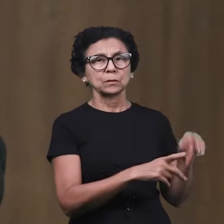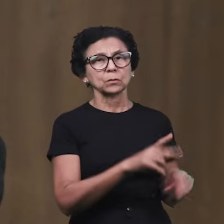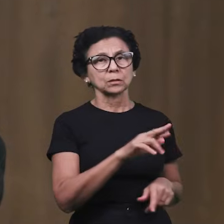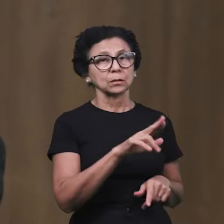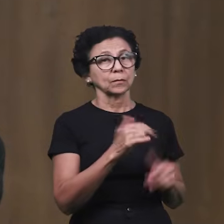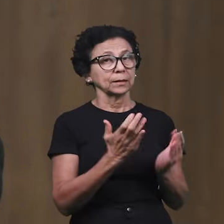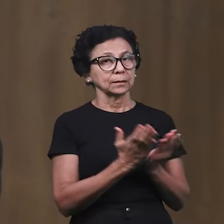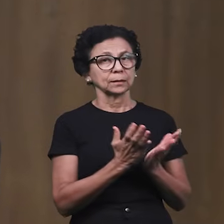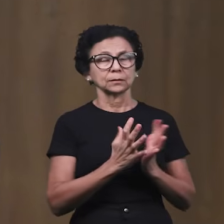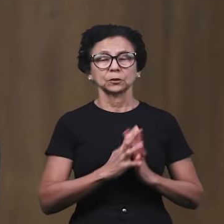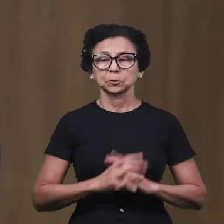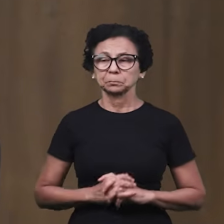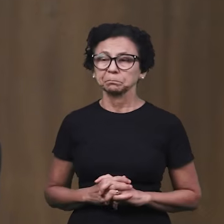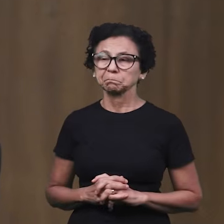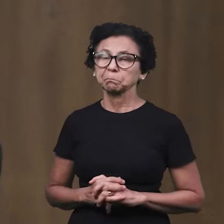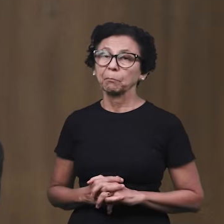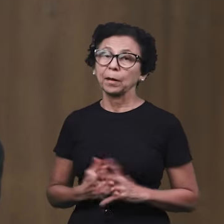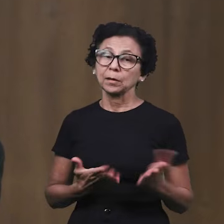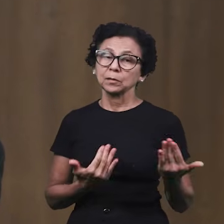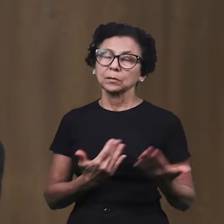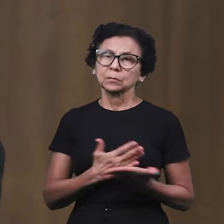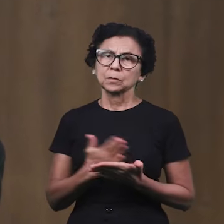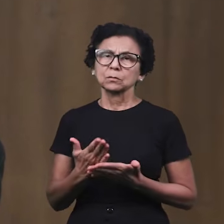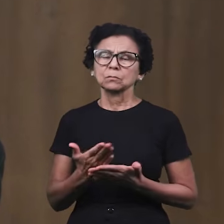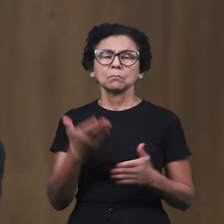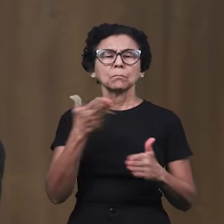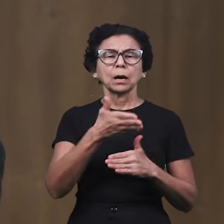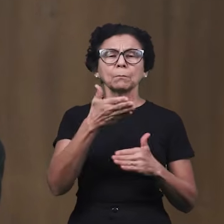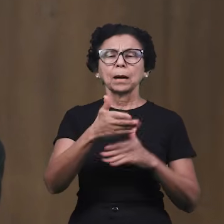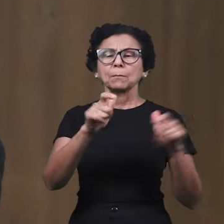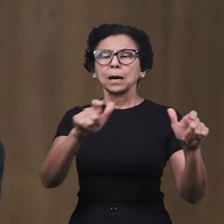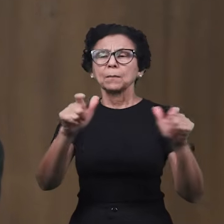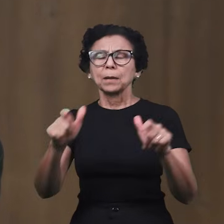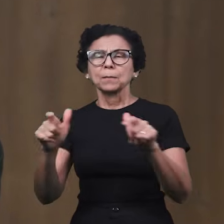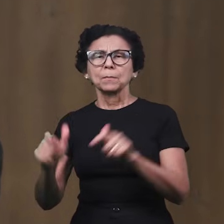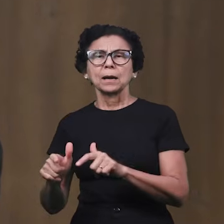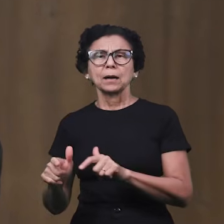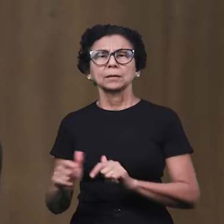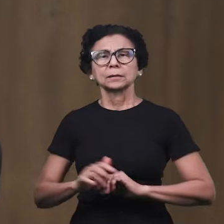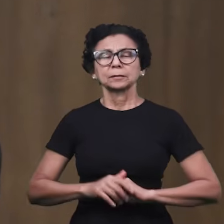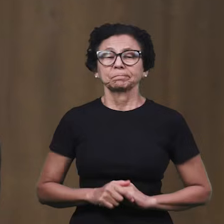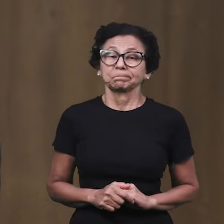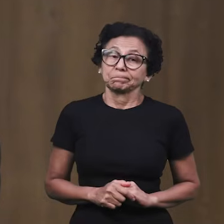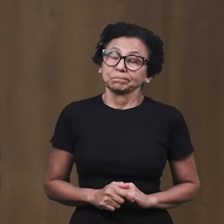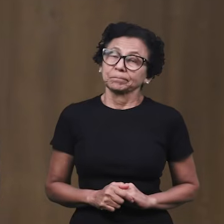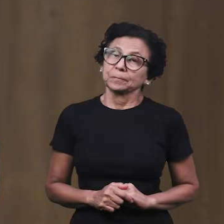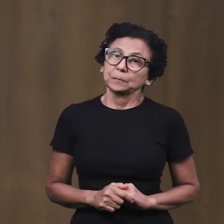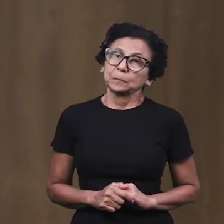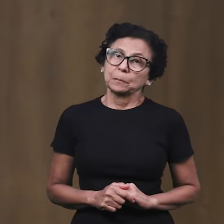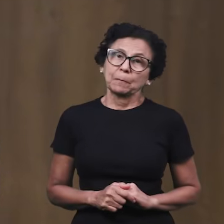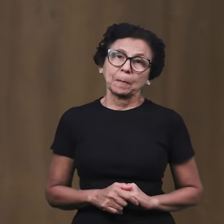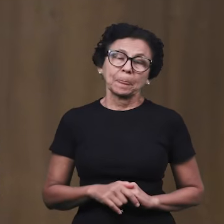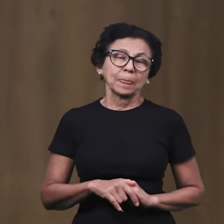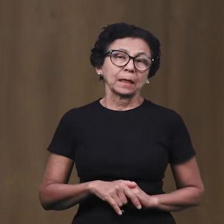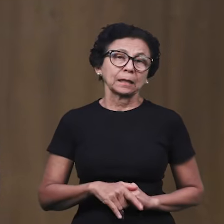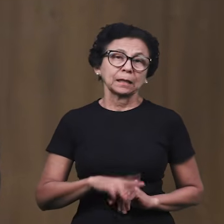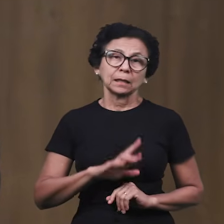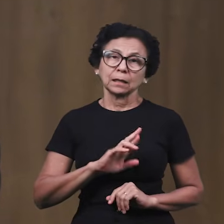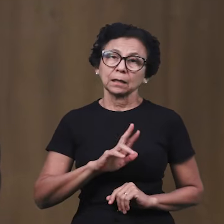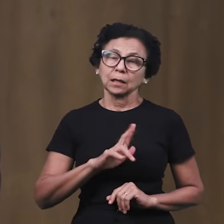em lugares que não eram adequados. E aí os pais trouxeram